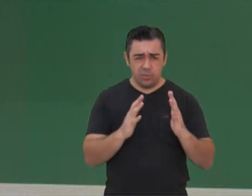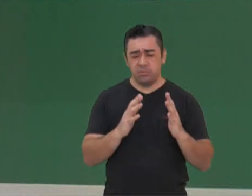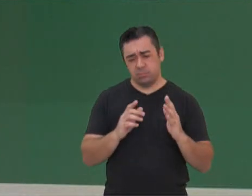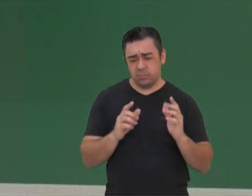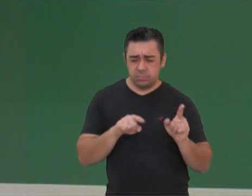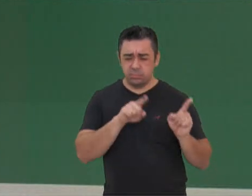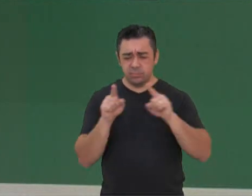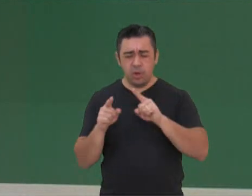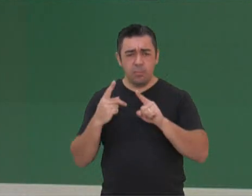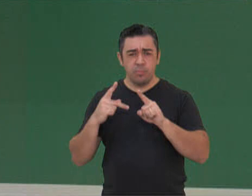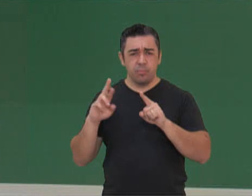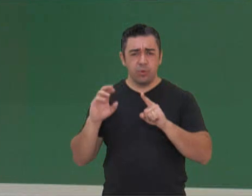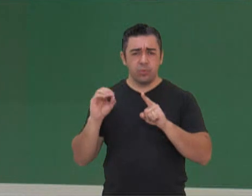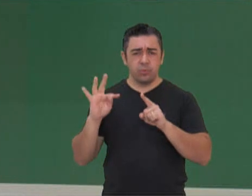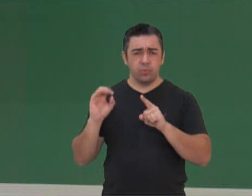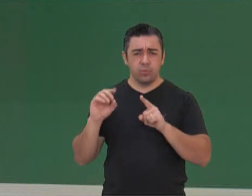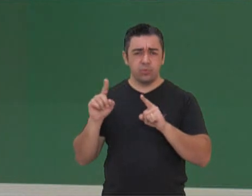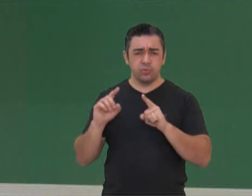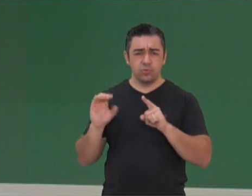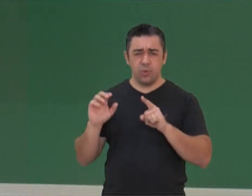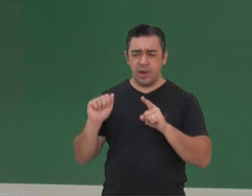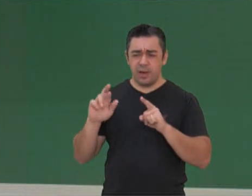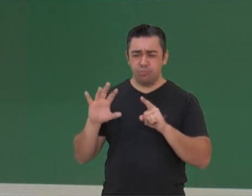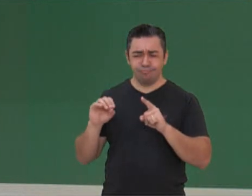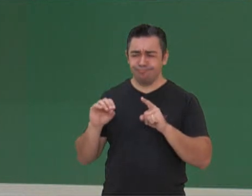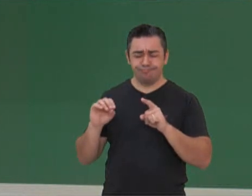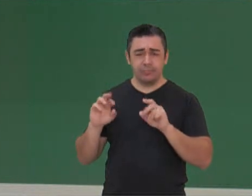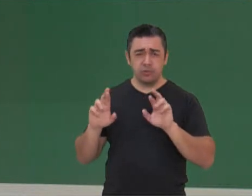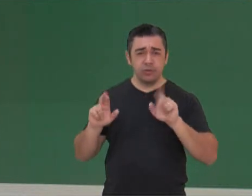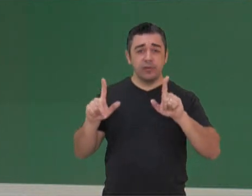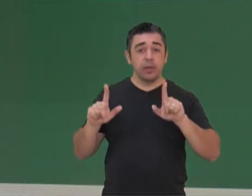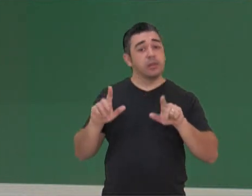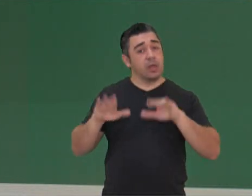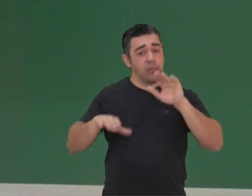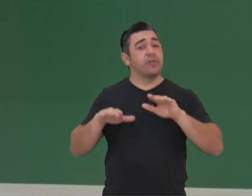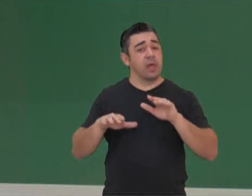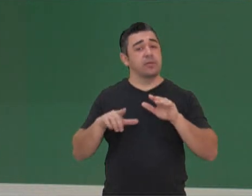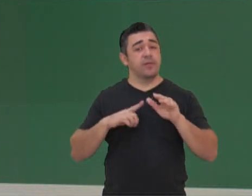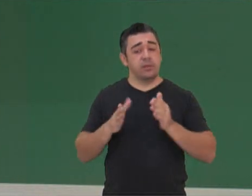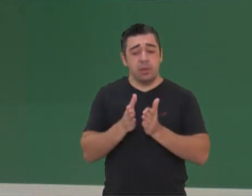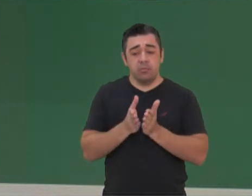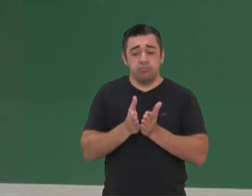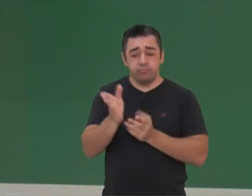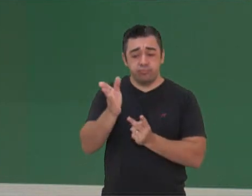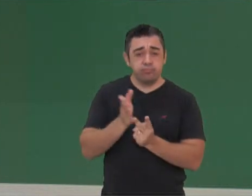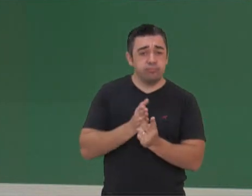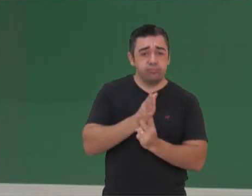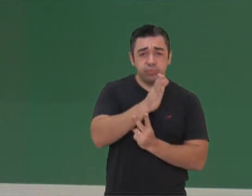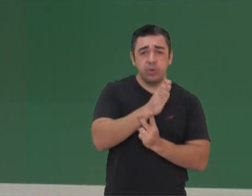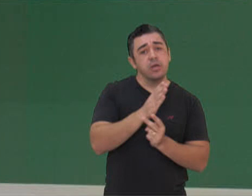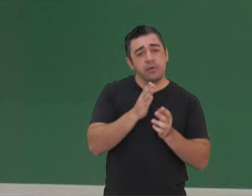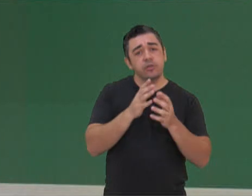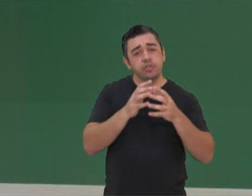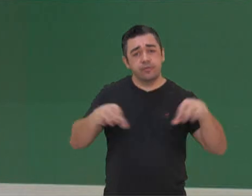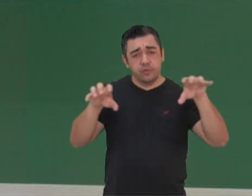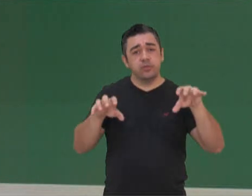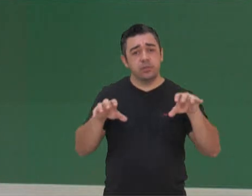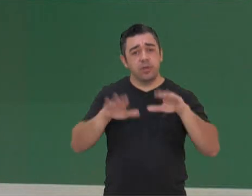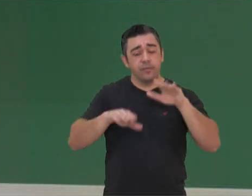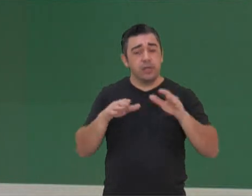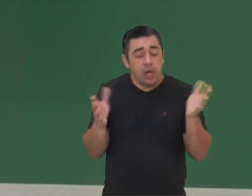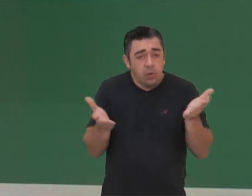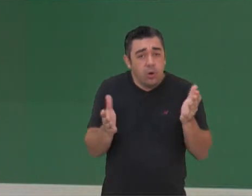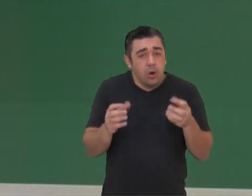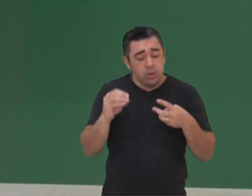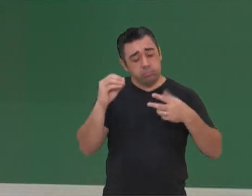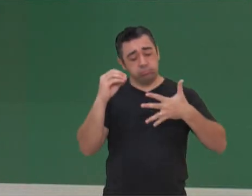comum. Então, provavelmente, daqui a alguns anos, esse grupo vai sedimentar, né? Vai alga para um lado e protozoário para o outro. Por enquanto, eles estão